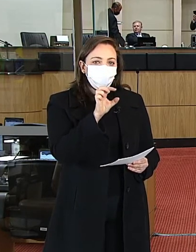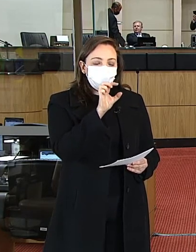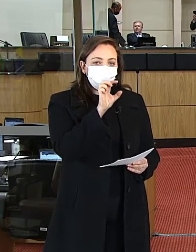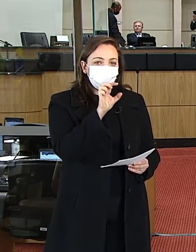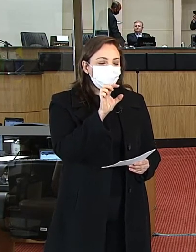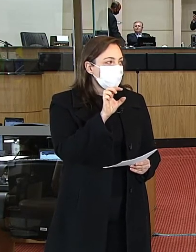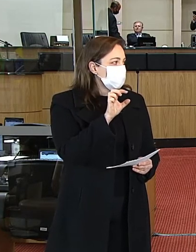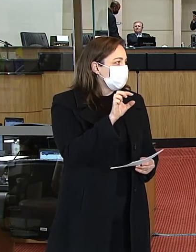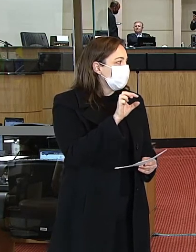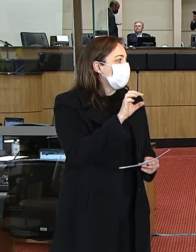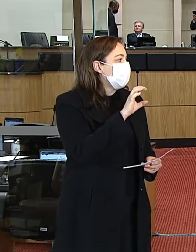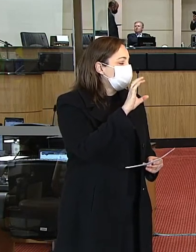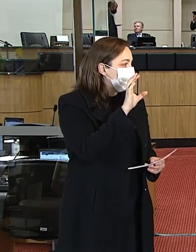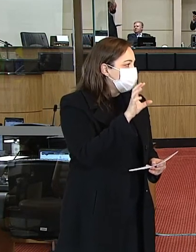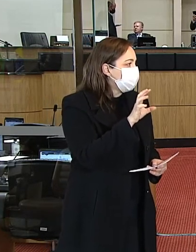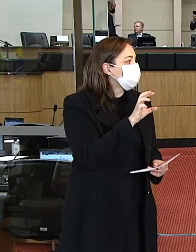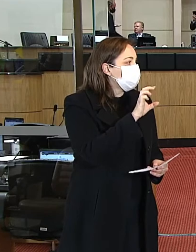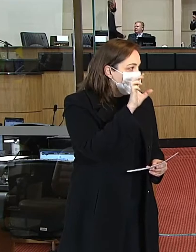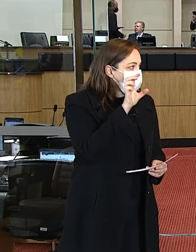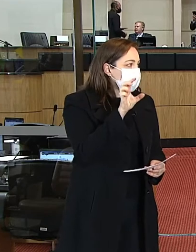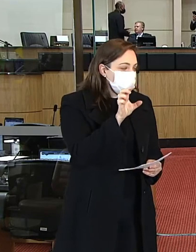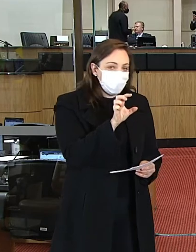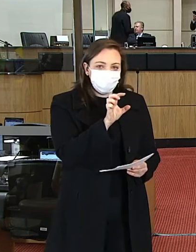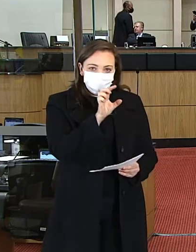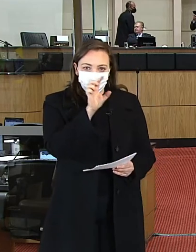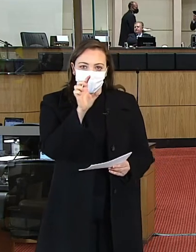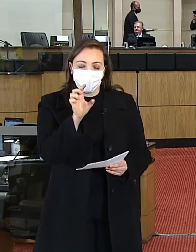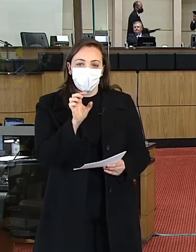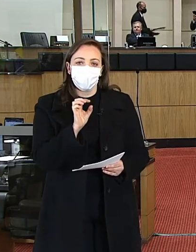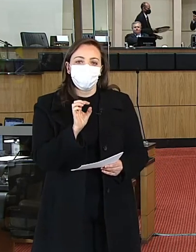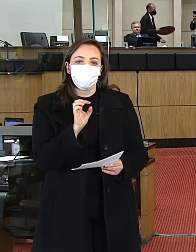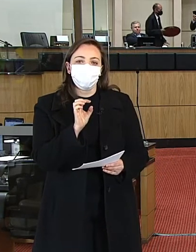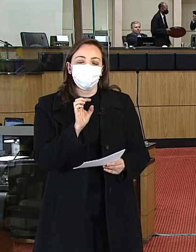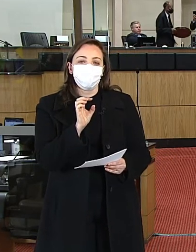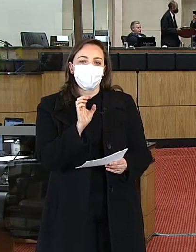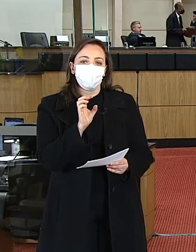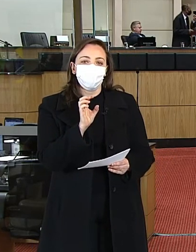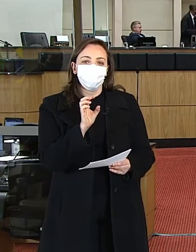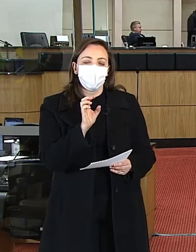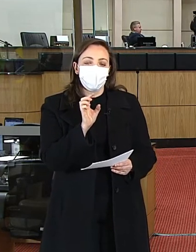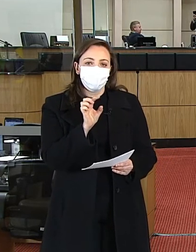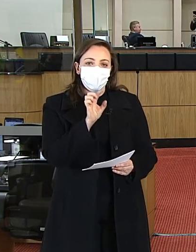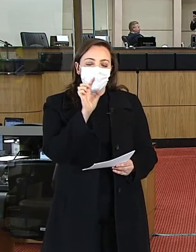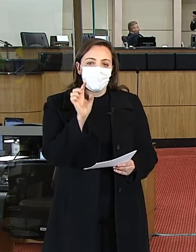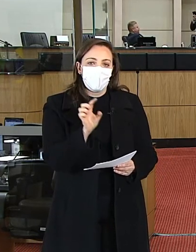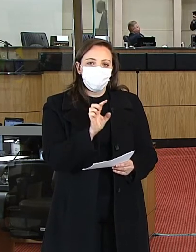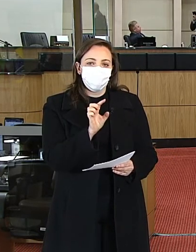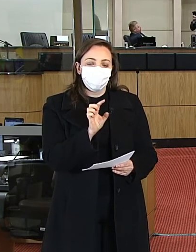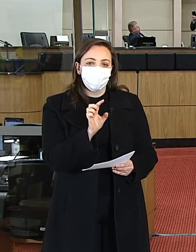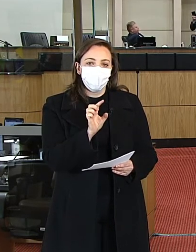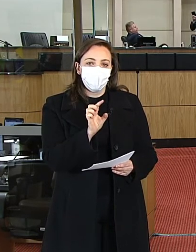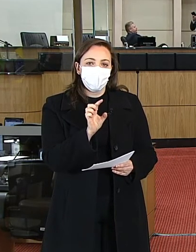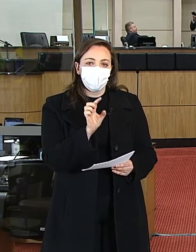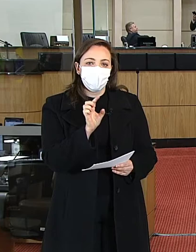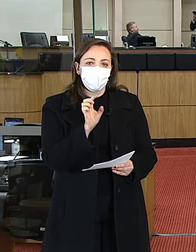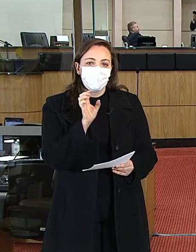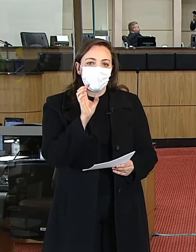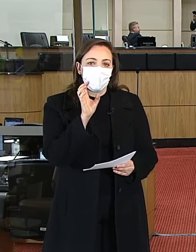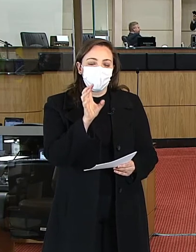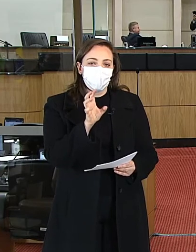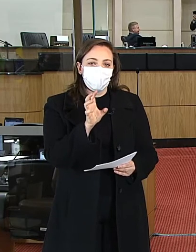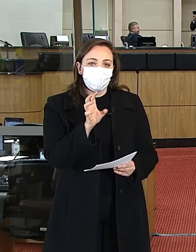quebra-cabeça colorido. Ela é formada por quebra-cabeça. Ela é formada por quebra-cabeças, assim, né? Então, se você ainda não conhece, essa é a fitinha